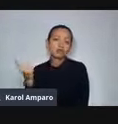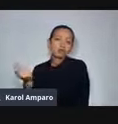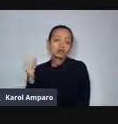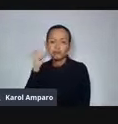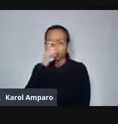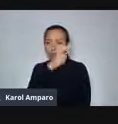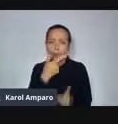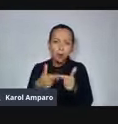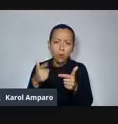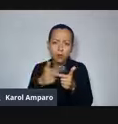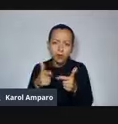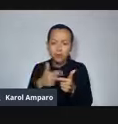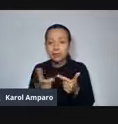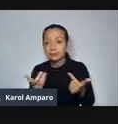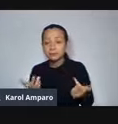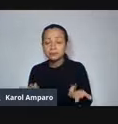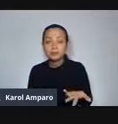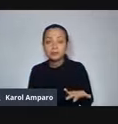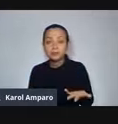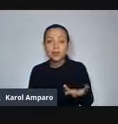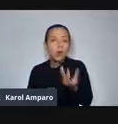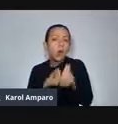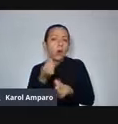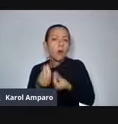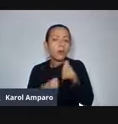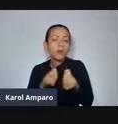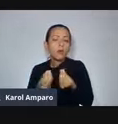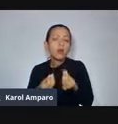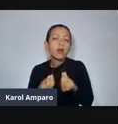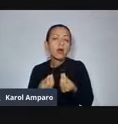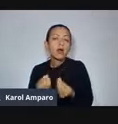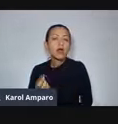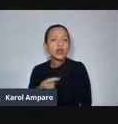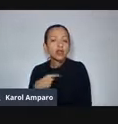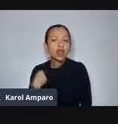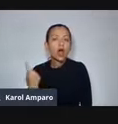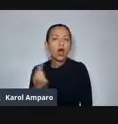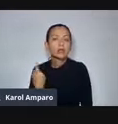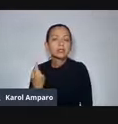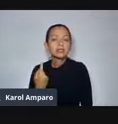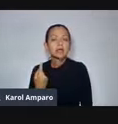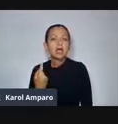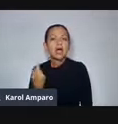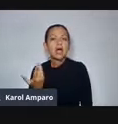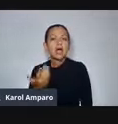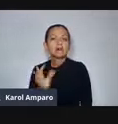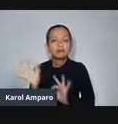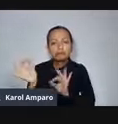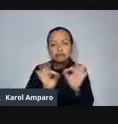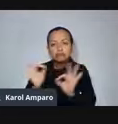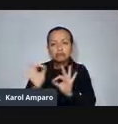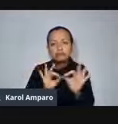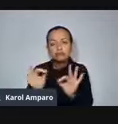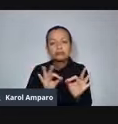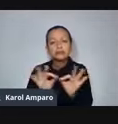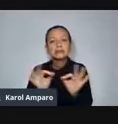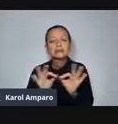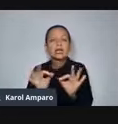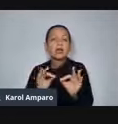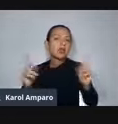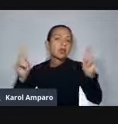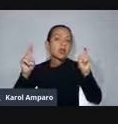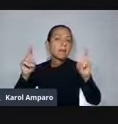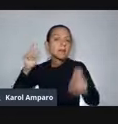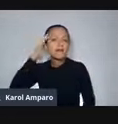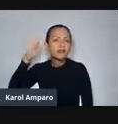a possibilidade de nós encararmos tudo que existiu agora há pouco nessa fala sobre filosofia? É